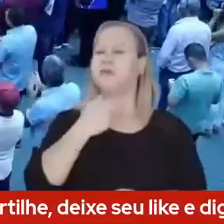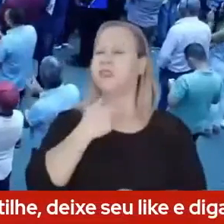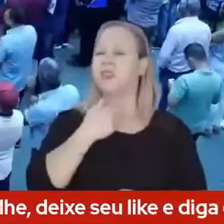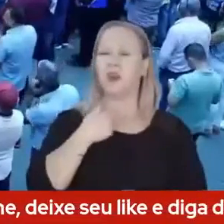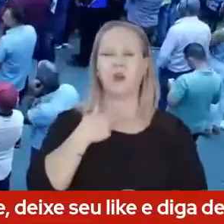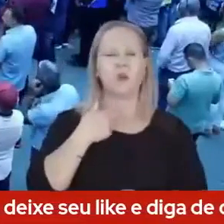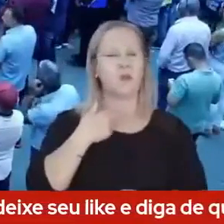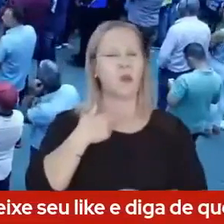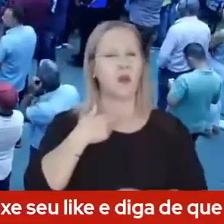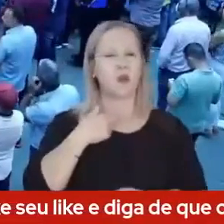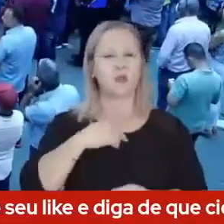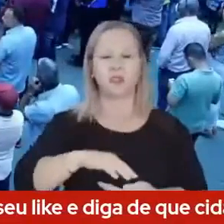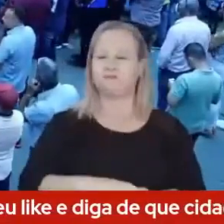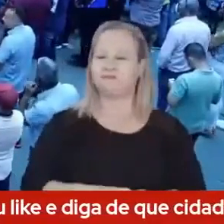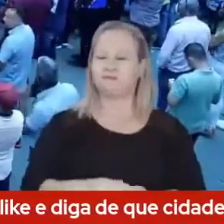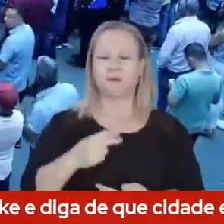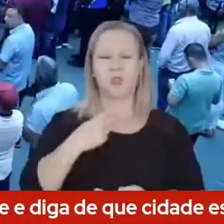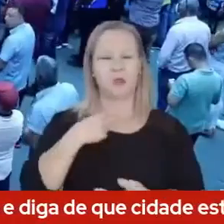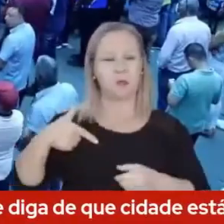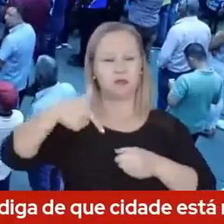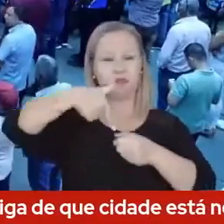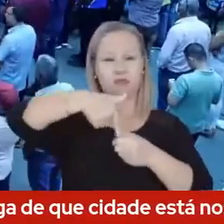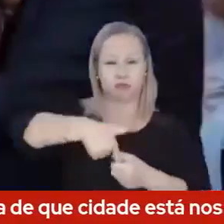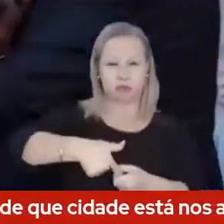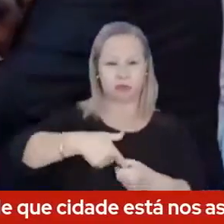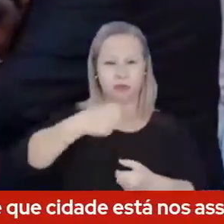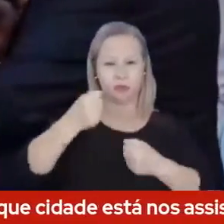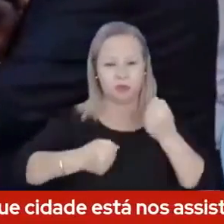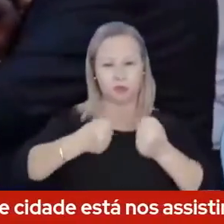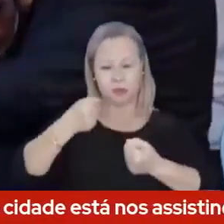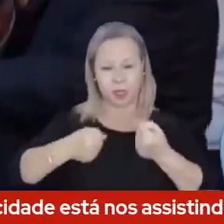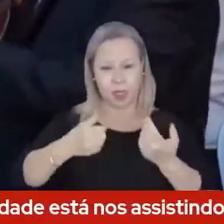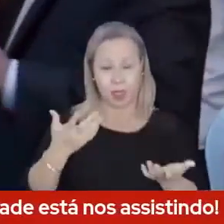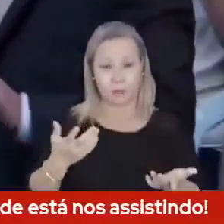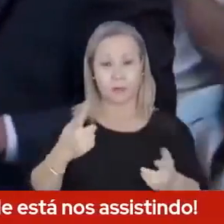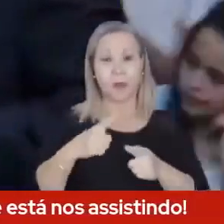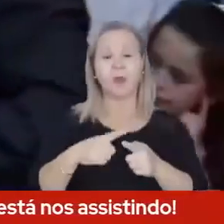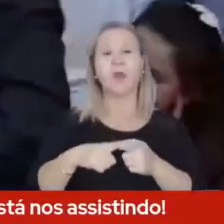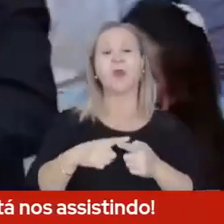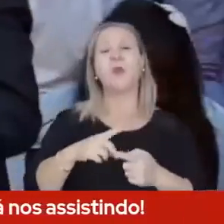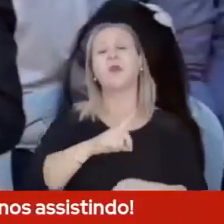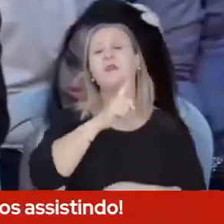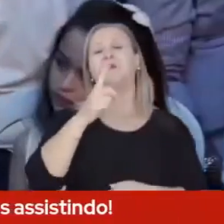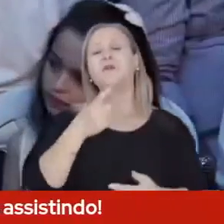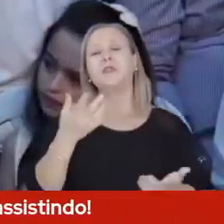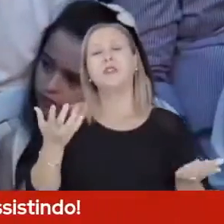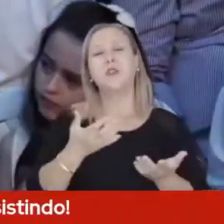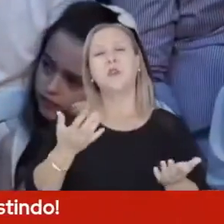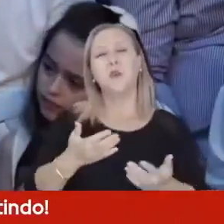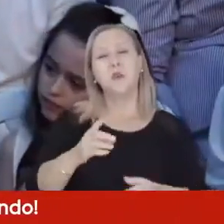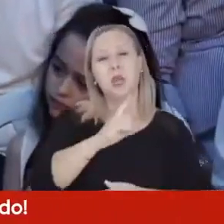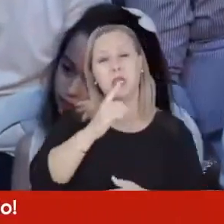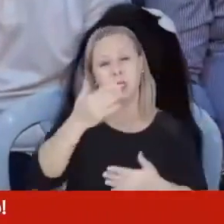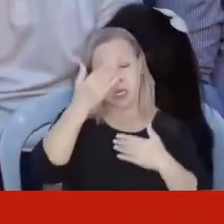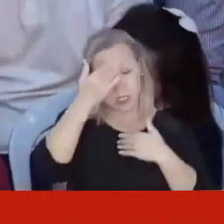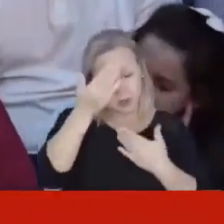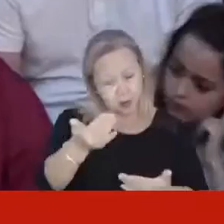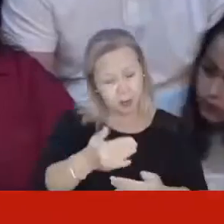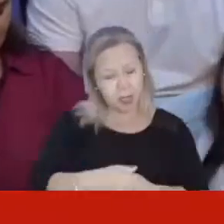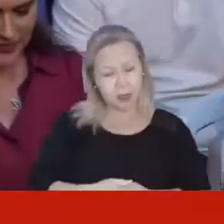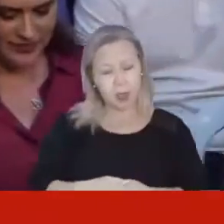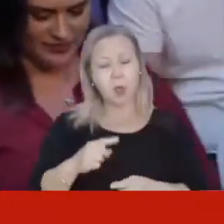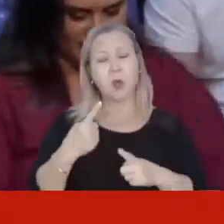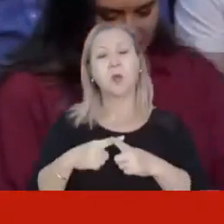gasolina. Bem, por que que eu disse que hoje era dia de agradecimento e não dia de discurso? É